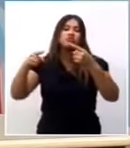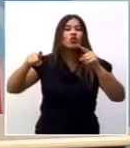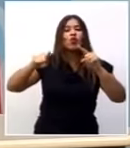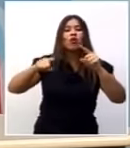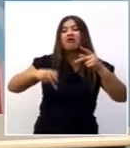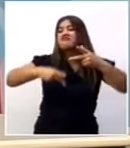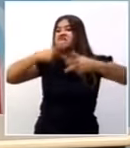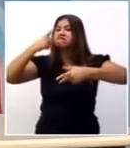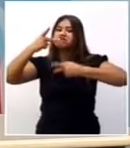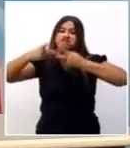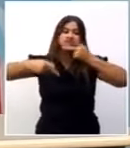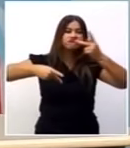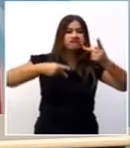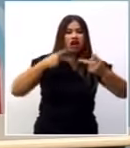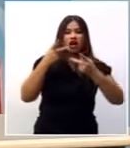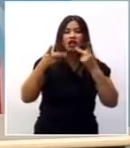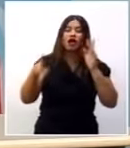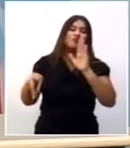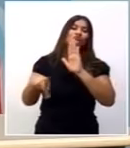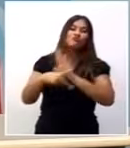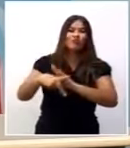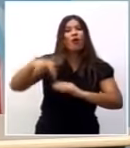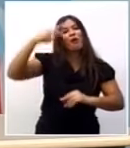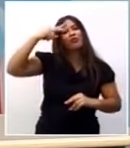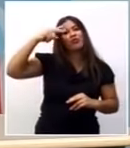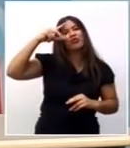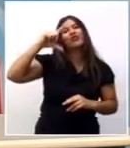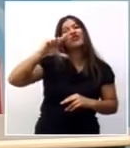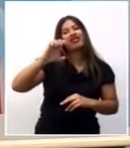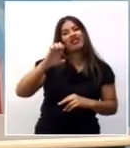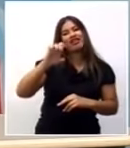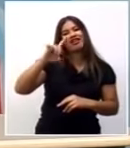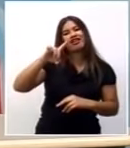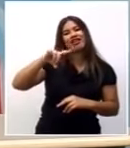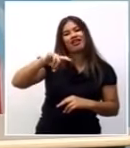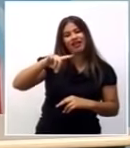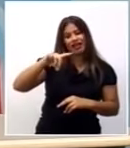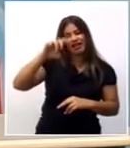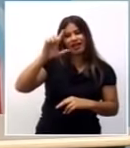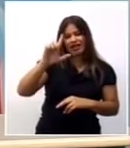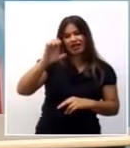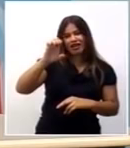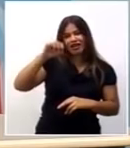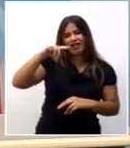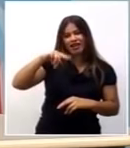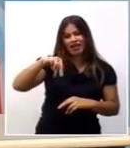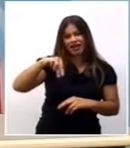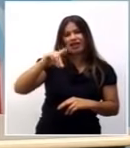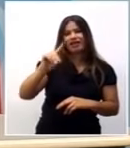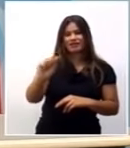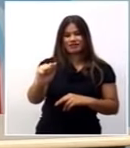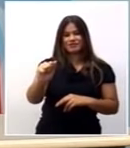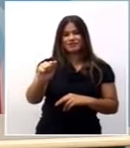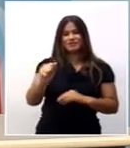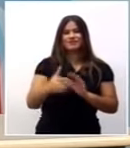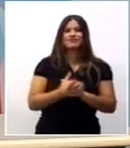Sim. Essas lendas, elas são consideradas uma fonte histórica. Muitas,